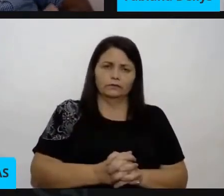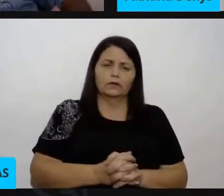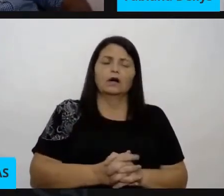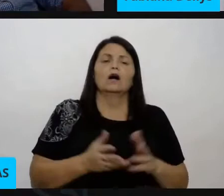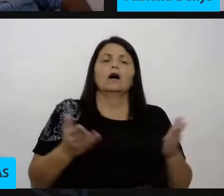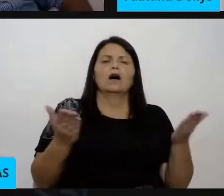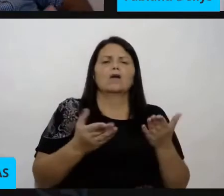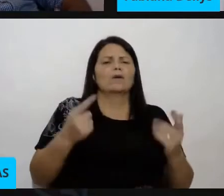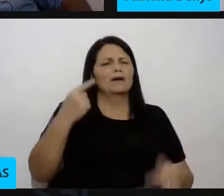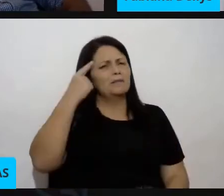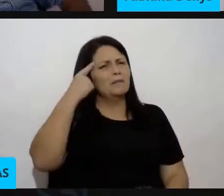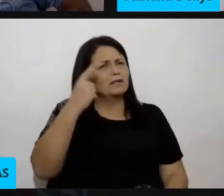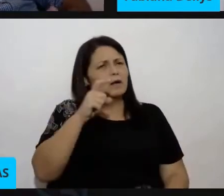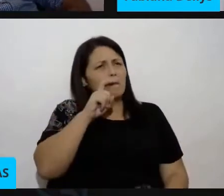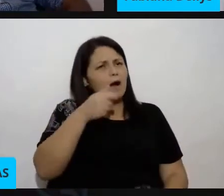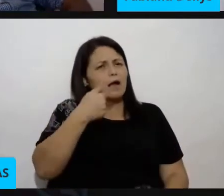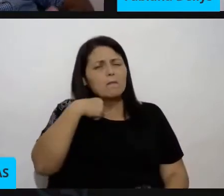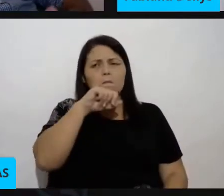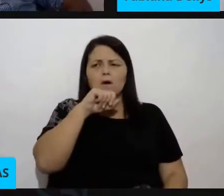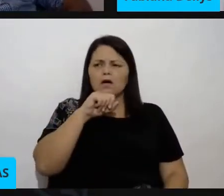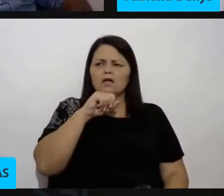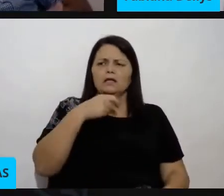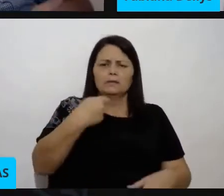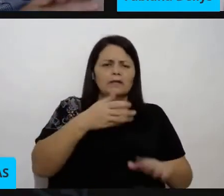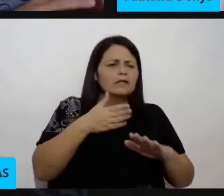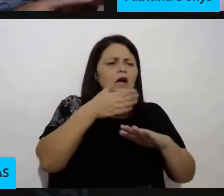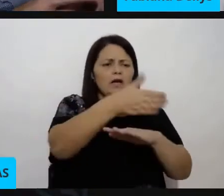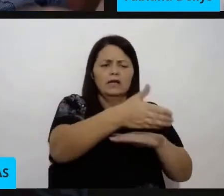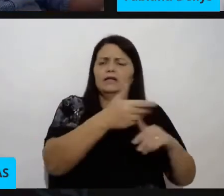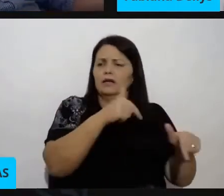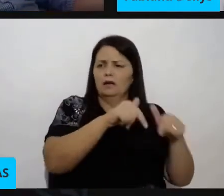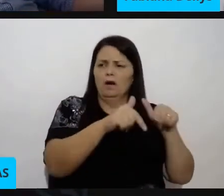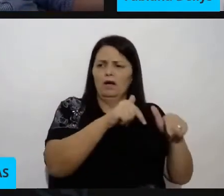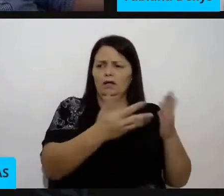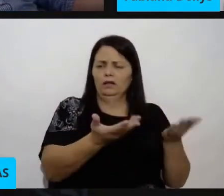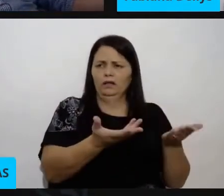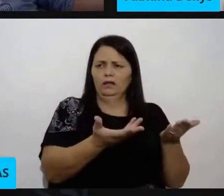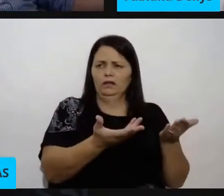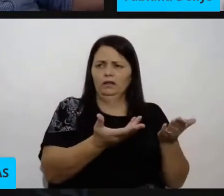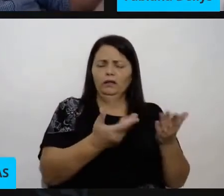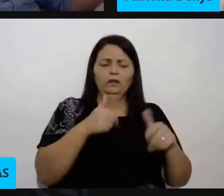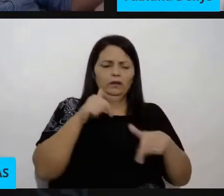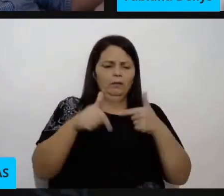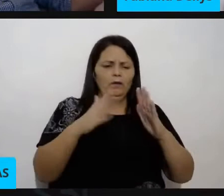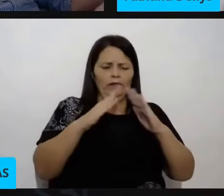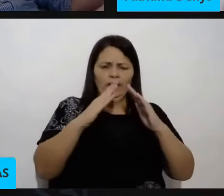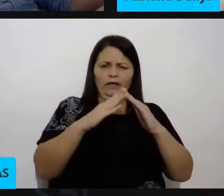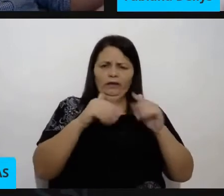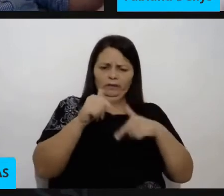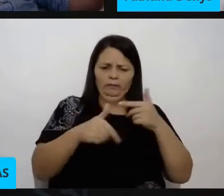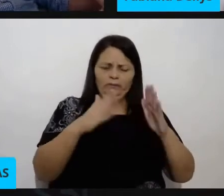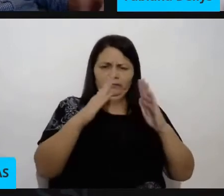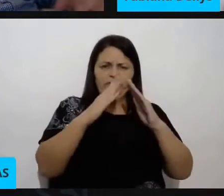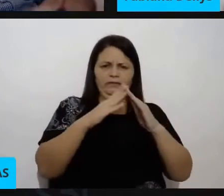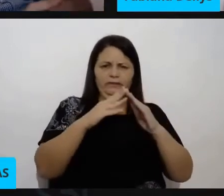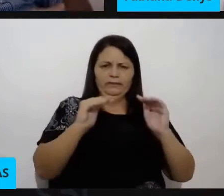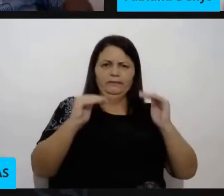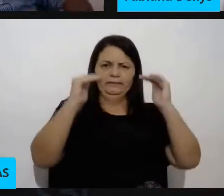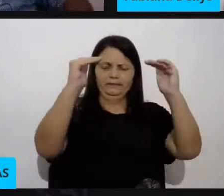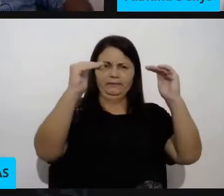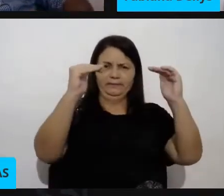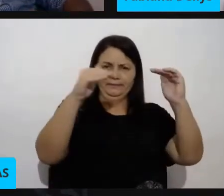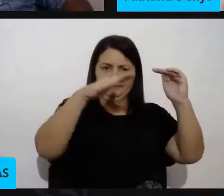Agora, imagina para o pai ou para a mãe que está tendo que trabalhar, porque home office é para uma determinada condição social também,